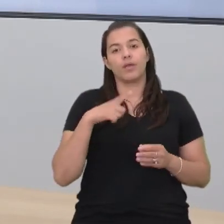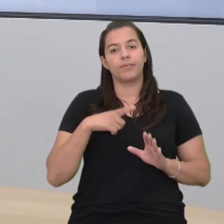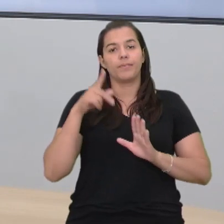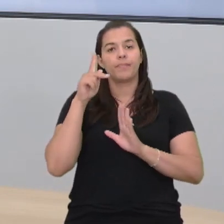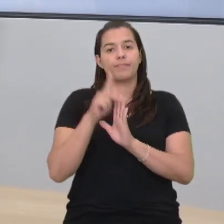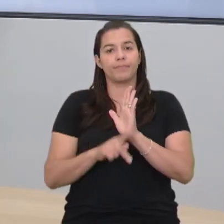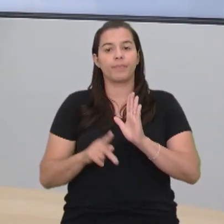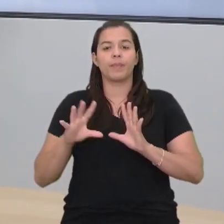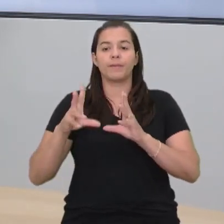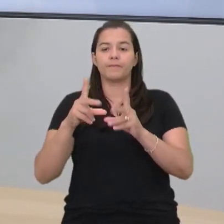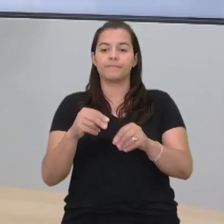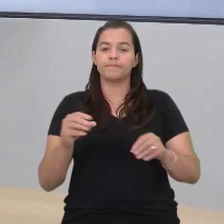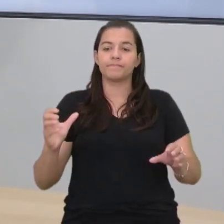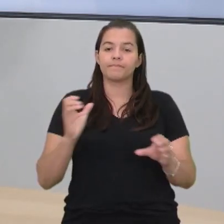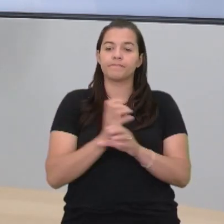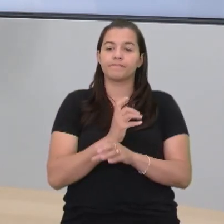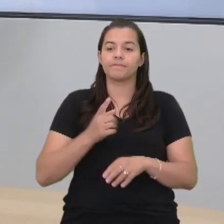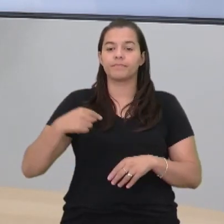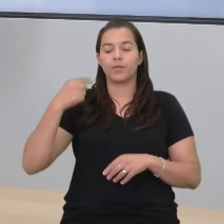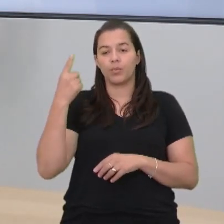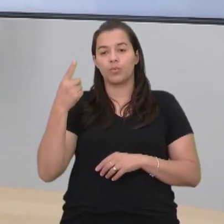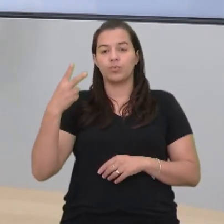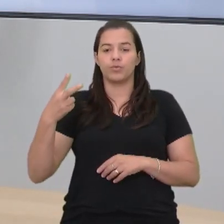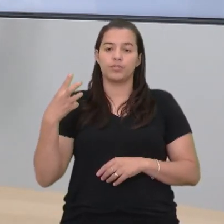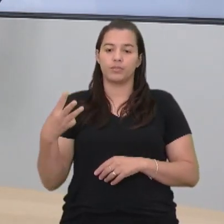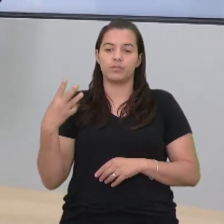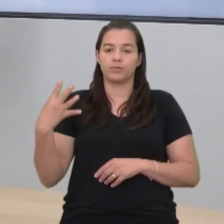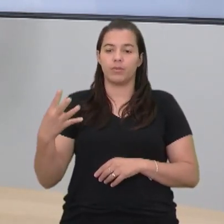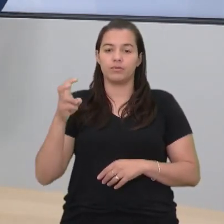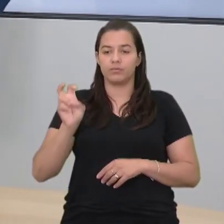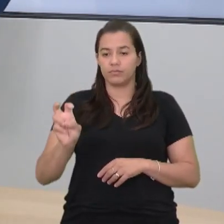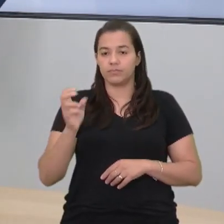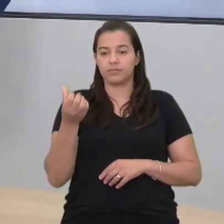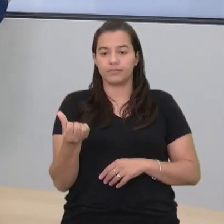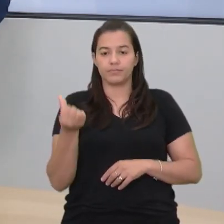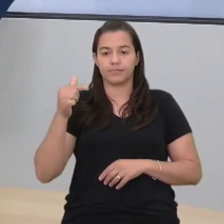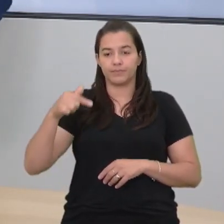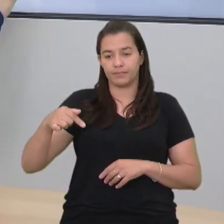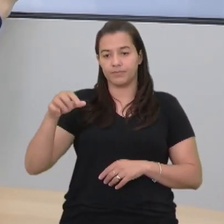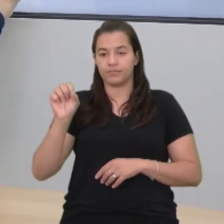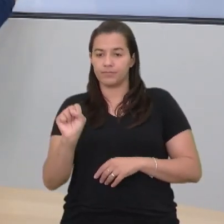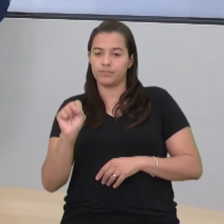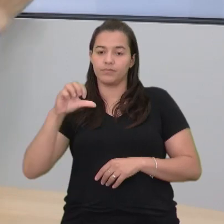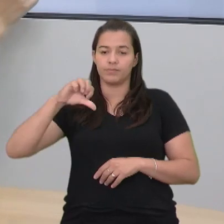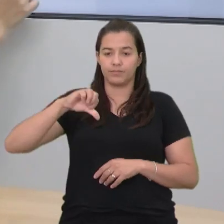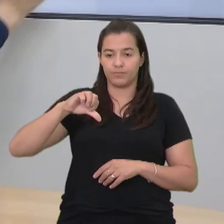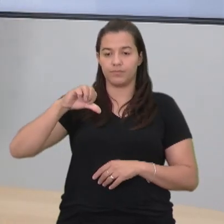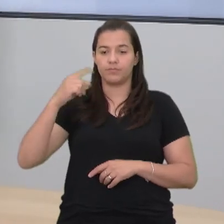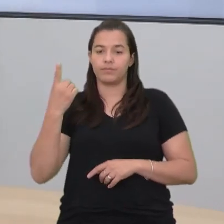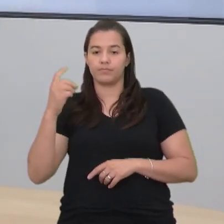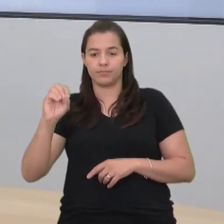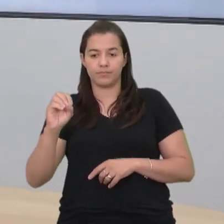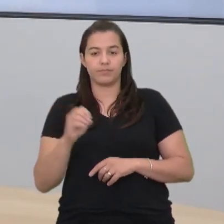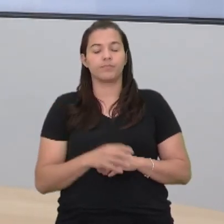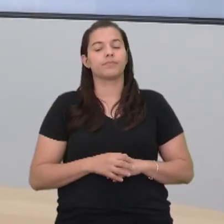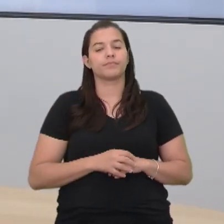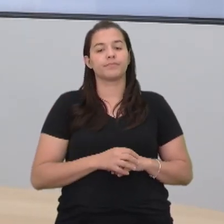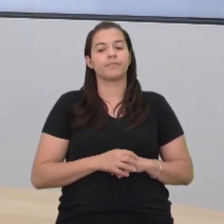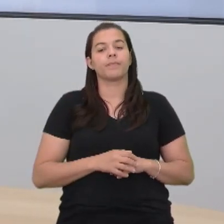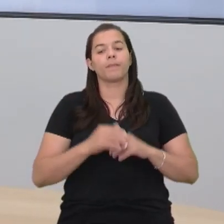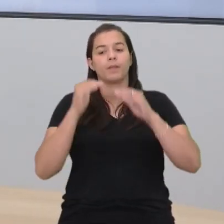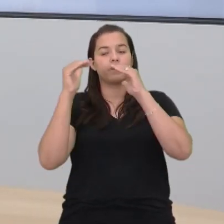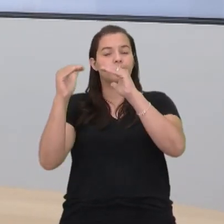gente tem no total aí, ó, 1, 2, 3, 4, 5, 6, 7, 8, 9 blocos. Esses